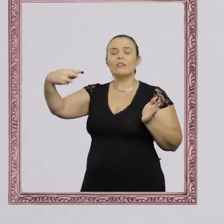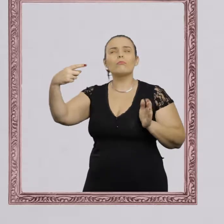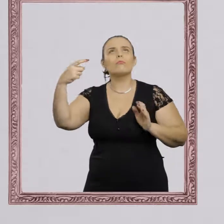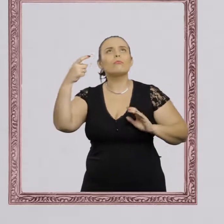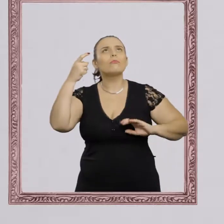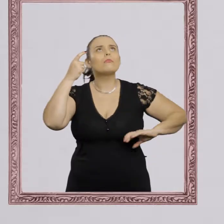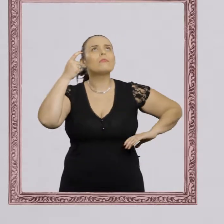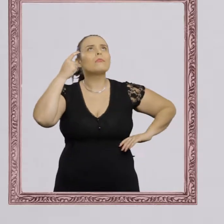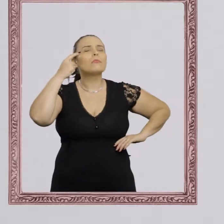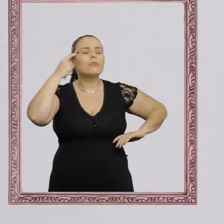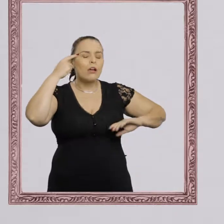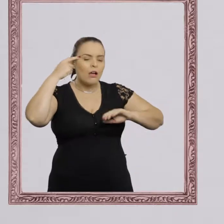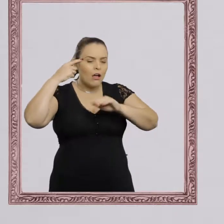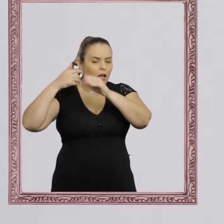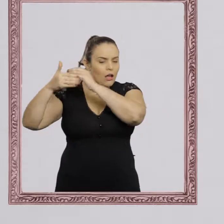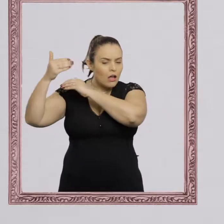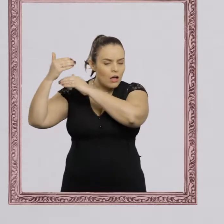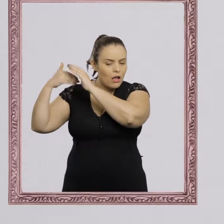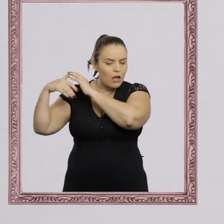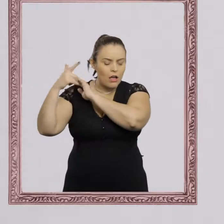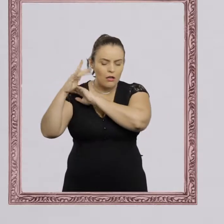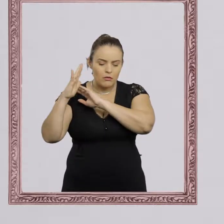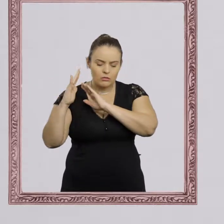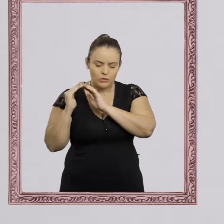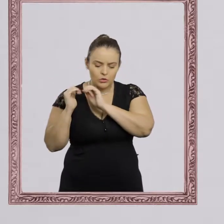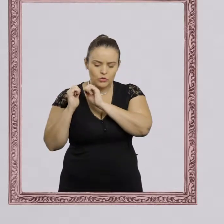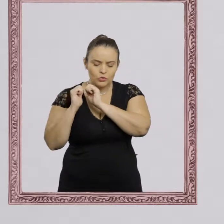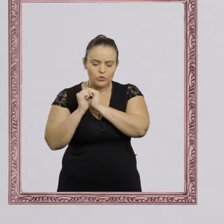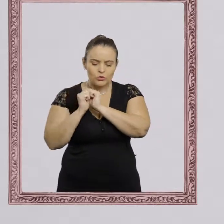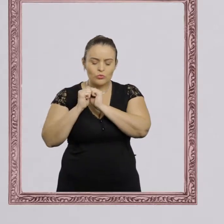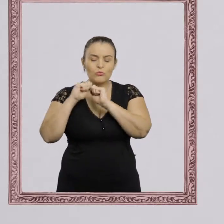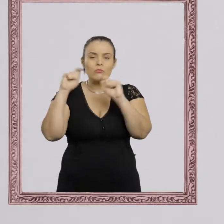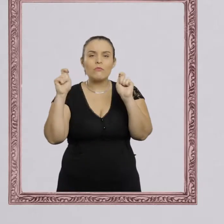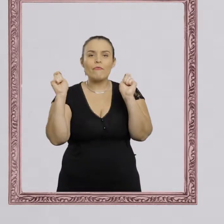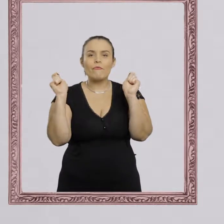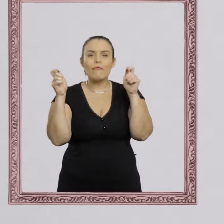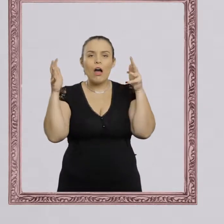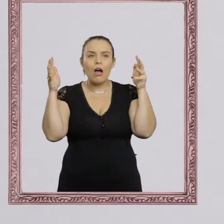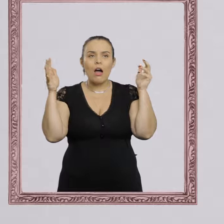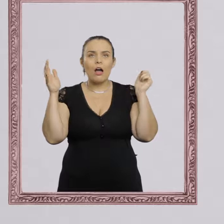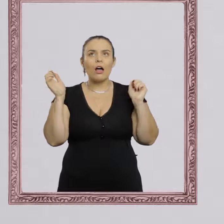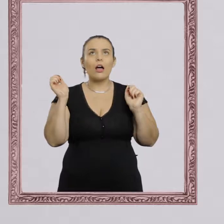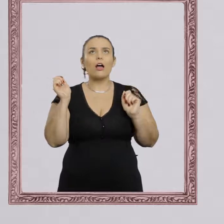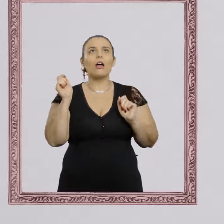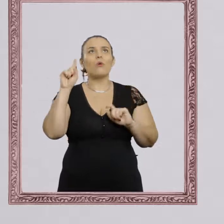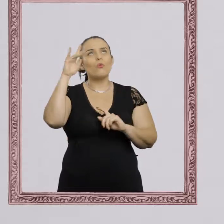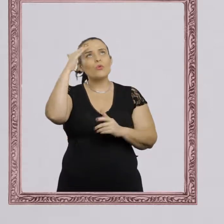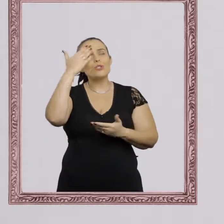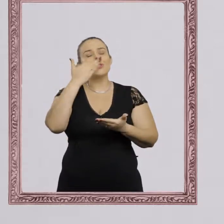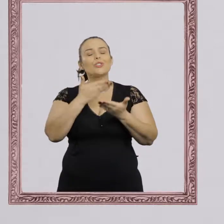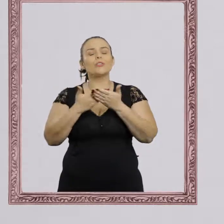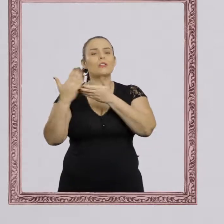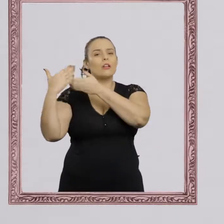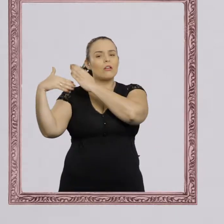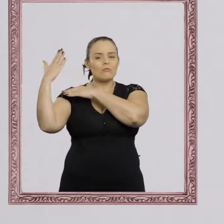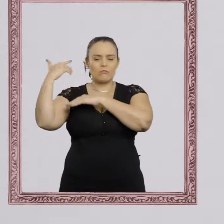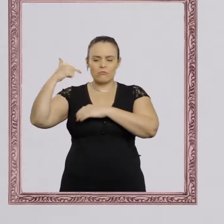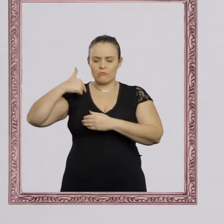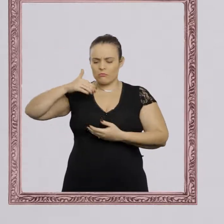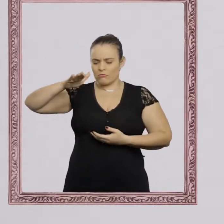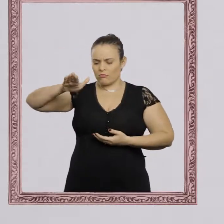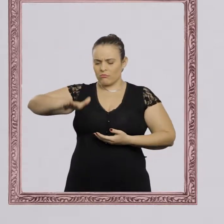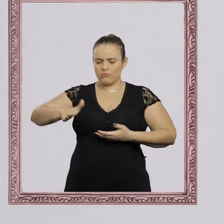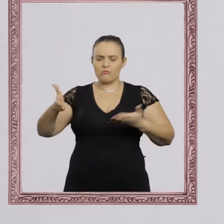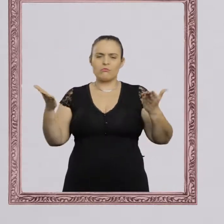sua infância e lembrou de um Peter Pan que morava com as fadas. A senhora Darling acreditava em Peter Pan quando era